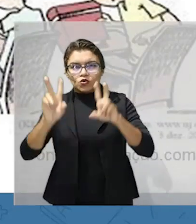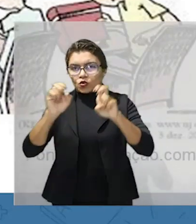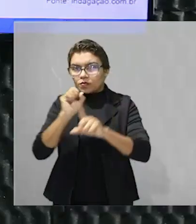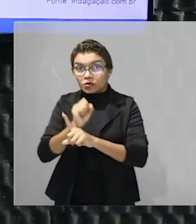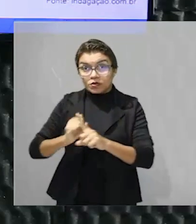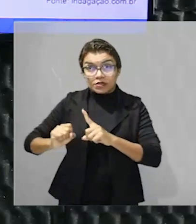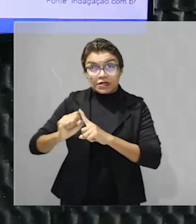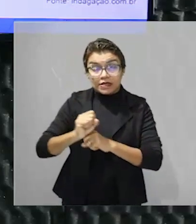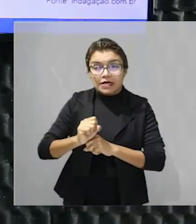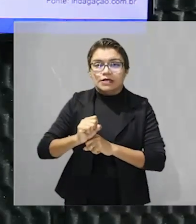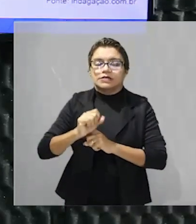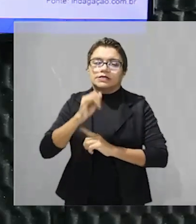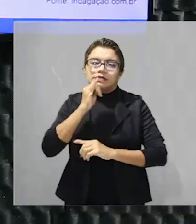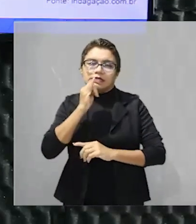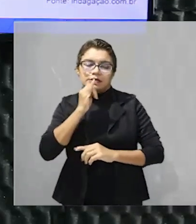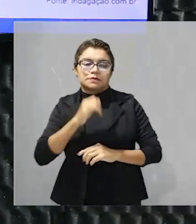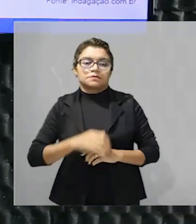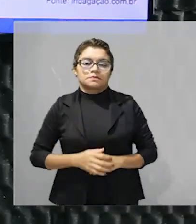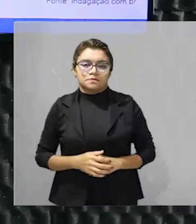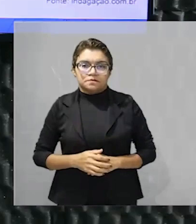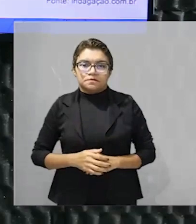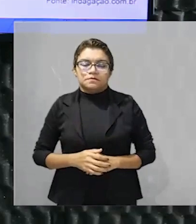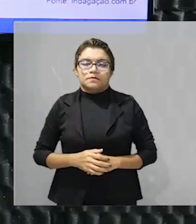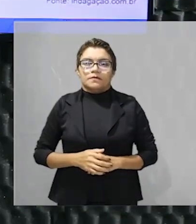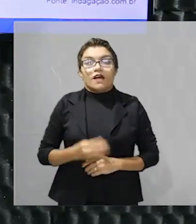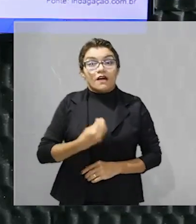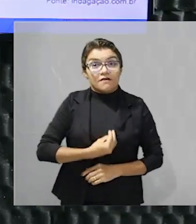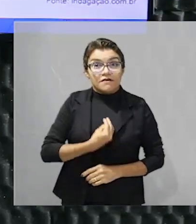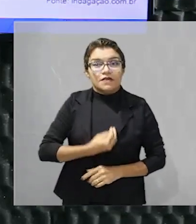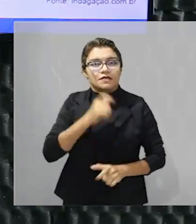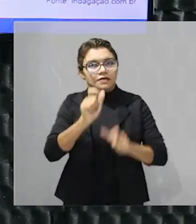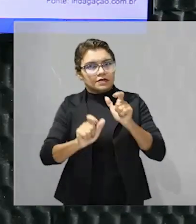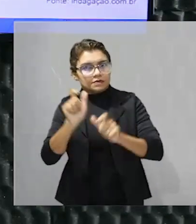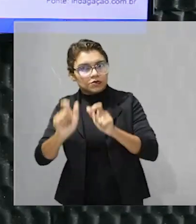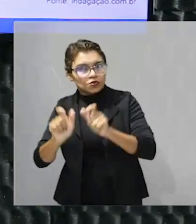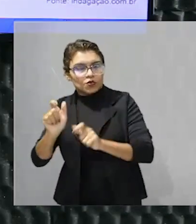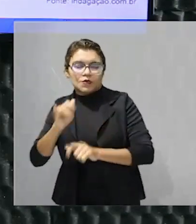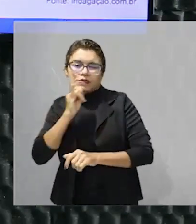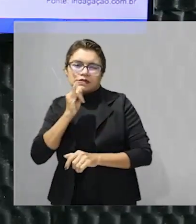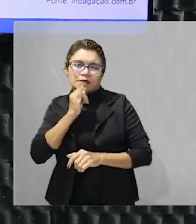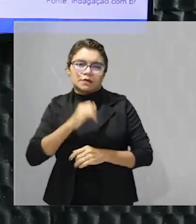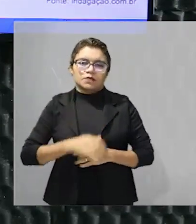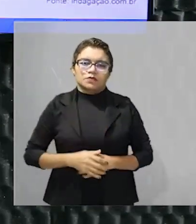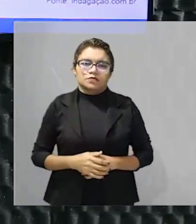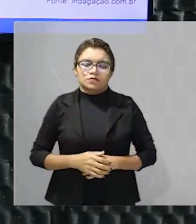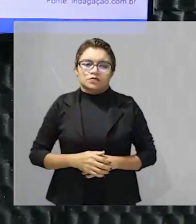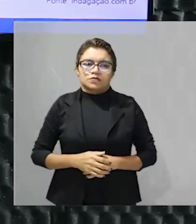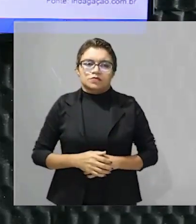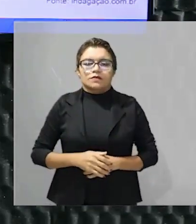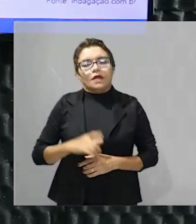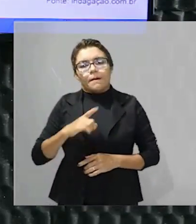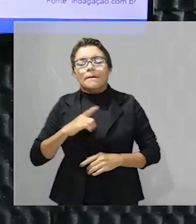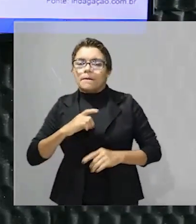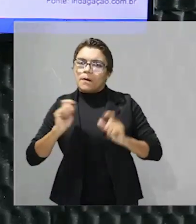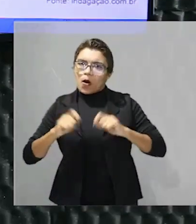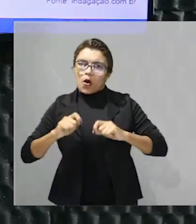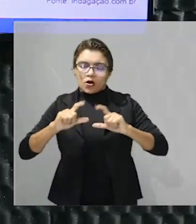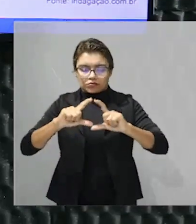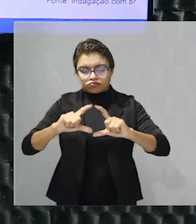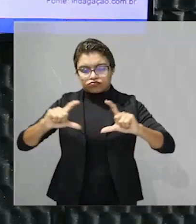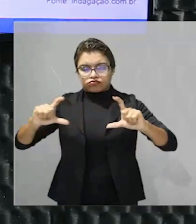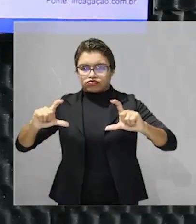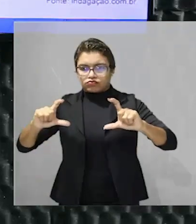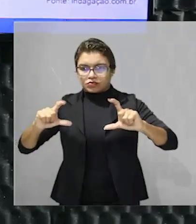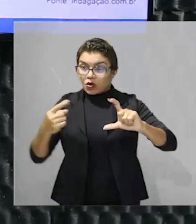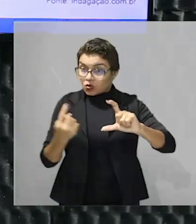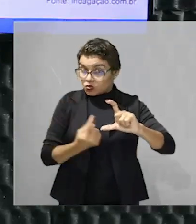elementos que afetam a vida das pessoas. Então, você pode ter, por exemplo, esse quadrinho individual, ou essa